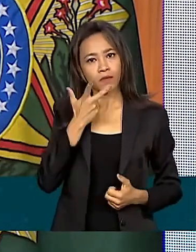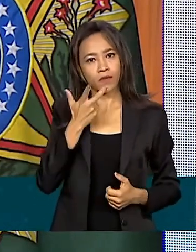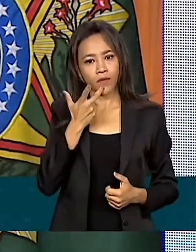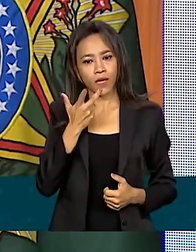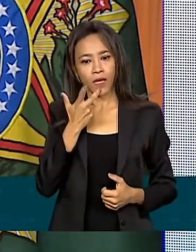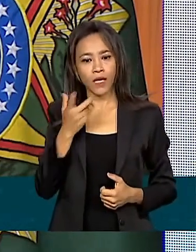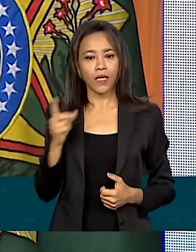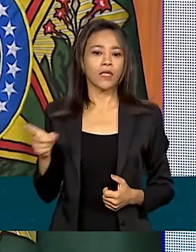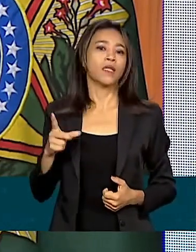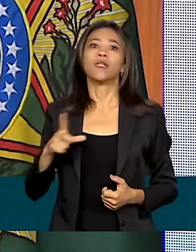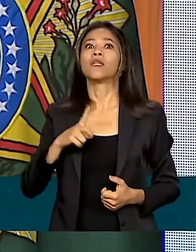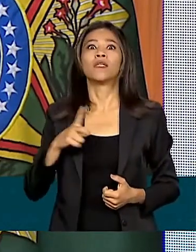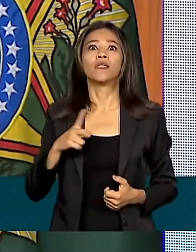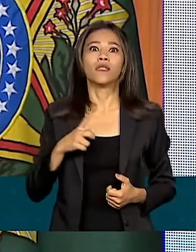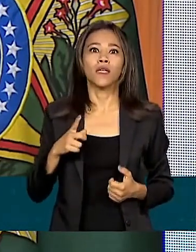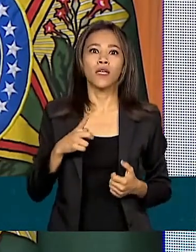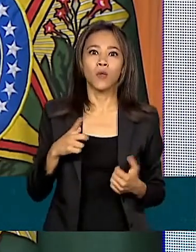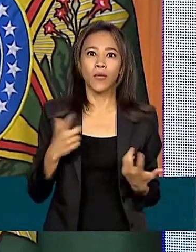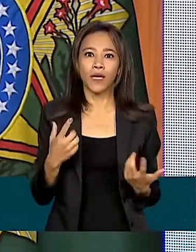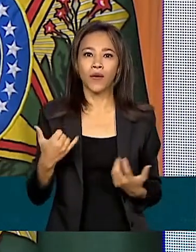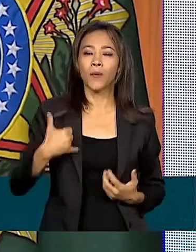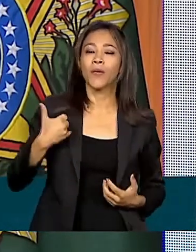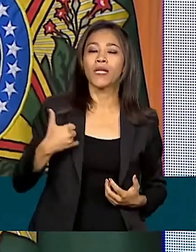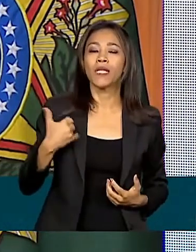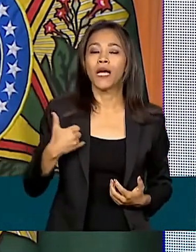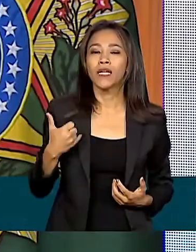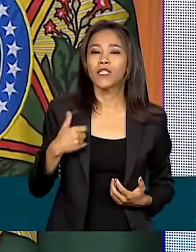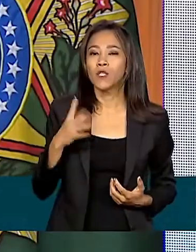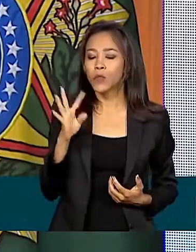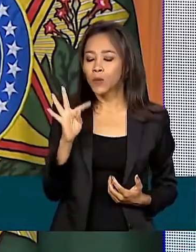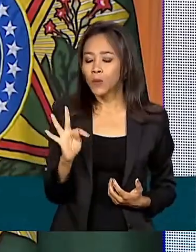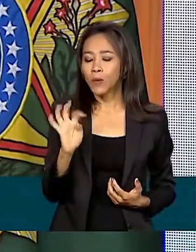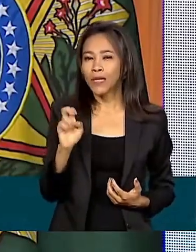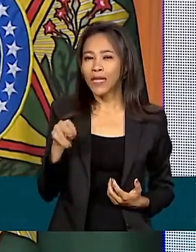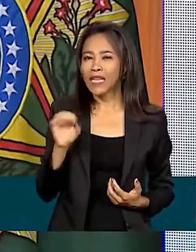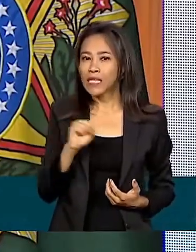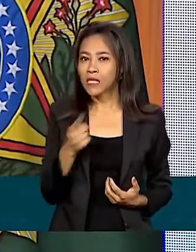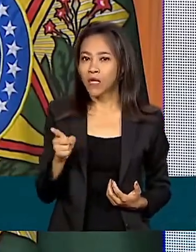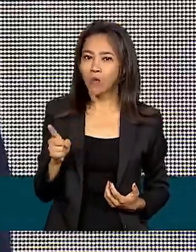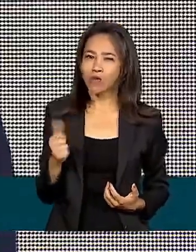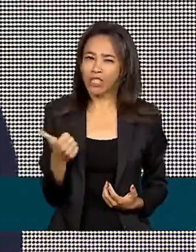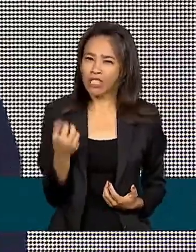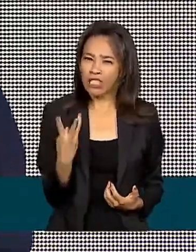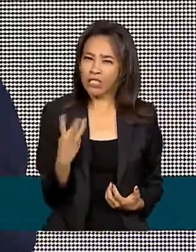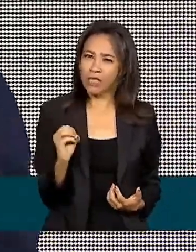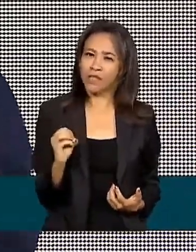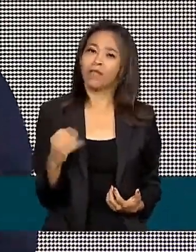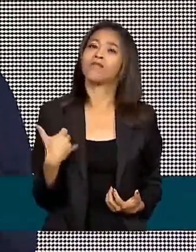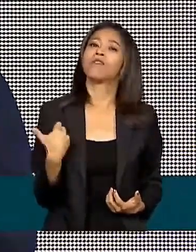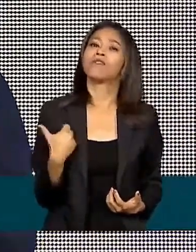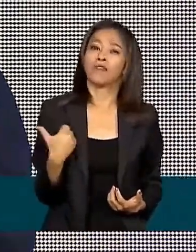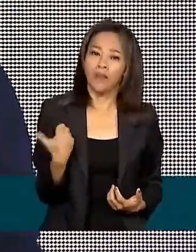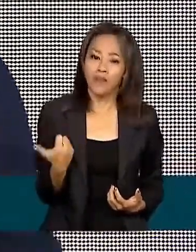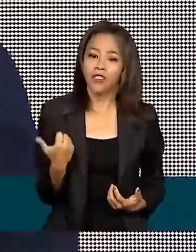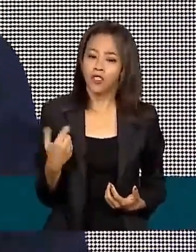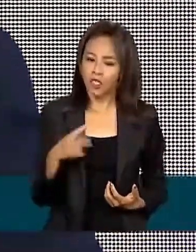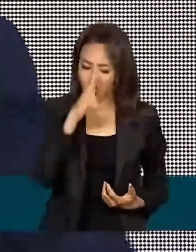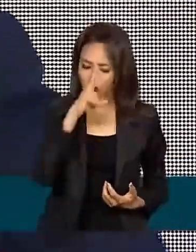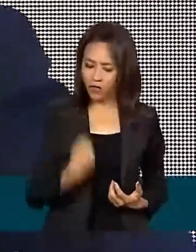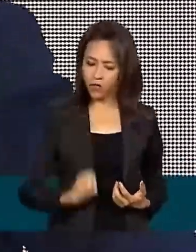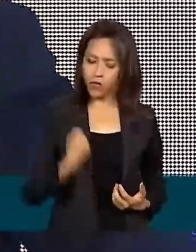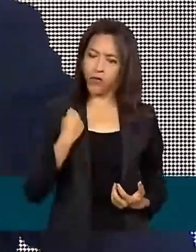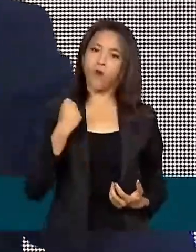tesão de 30 anos de idade e de fato tem vontade tem energia e